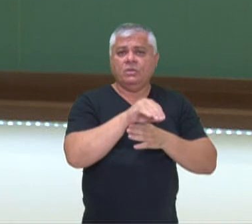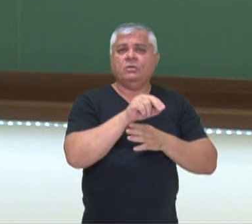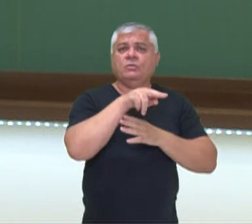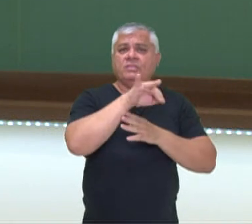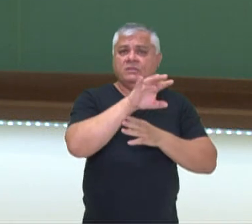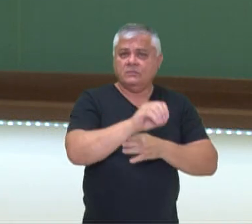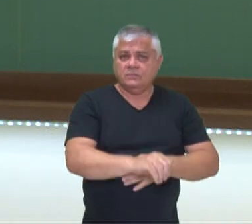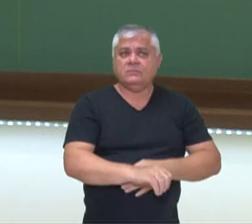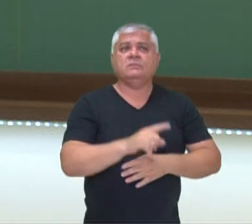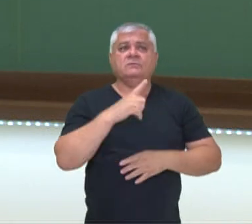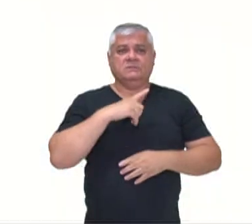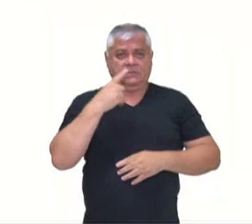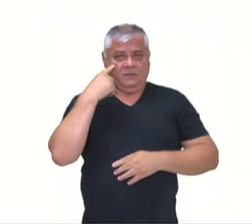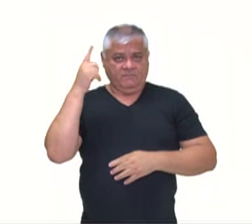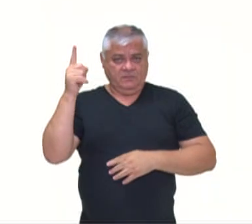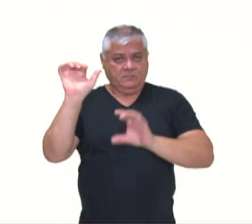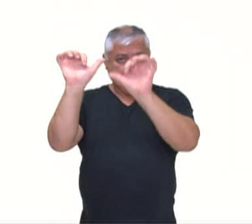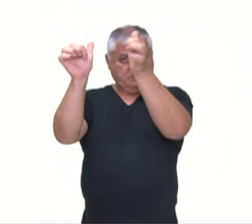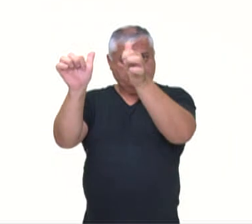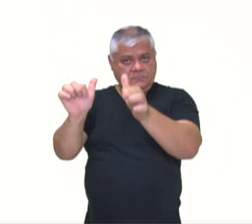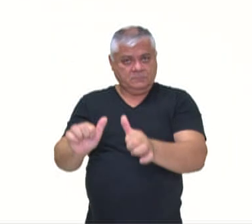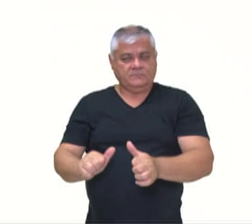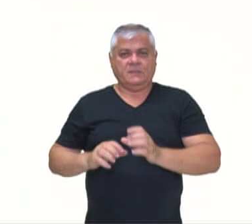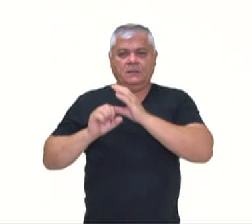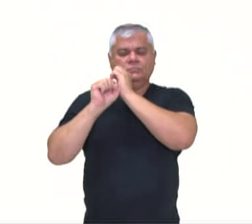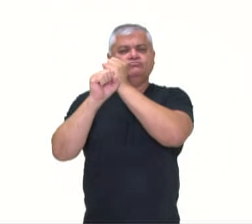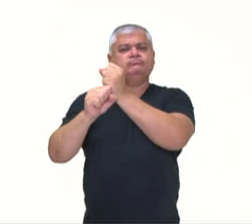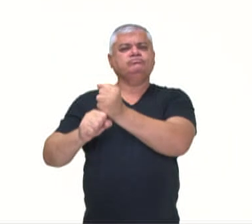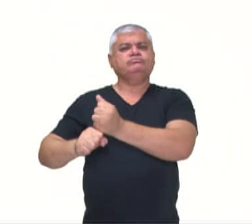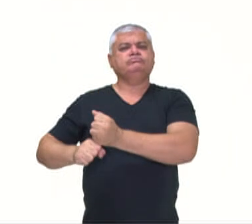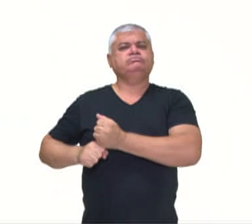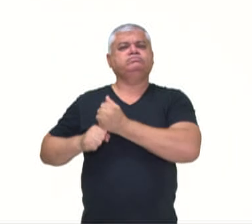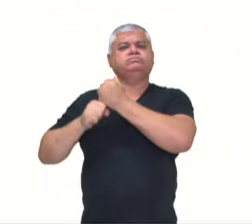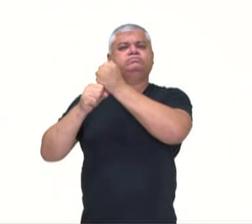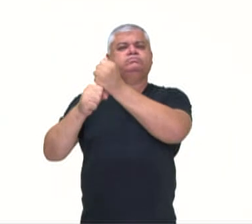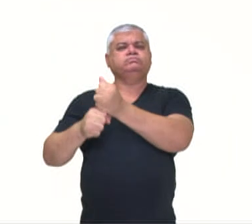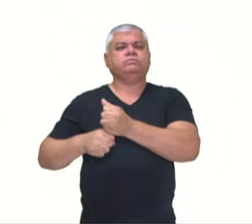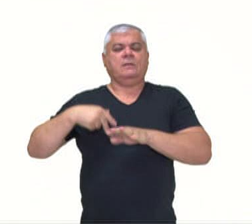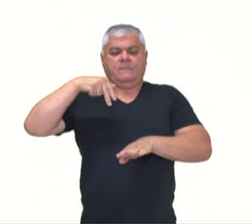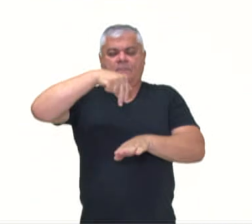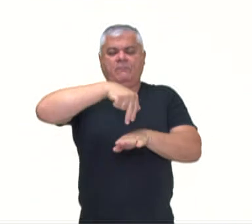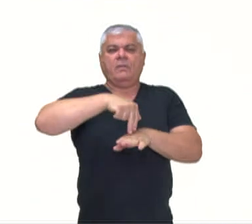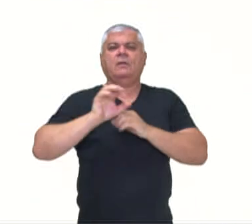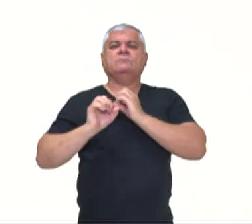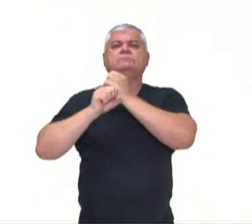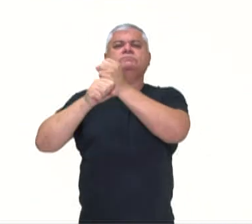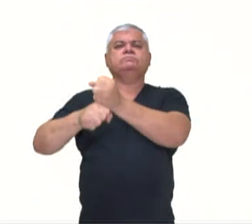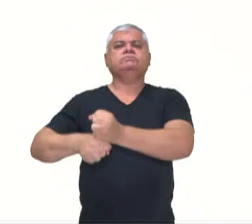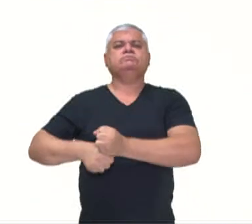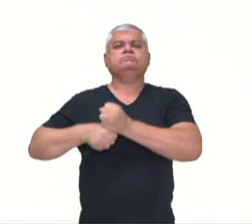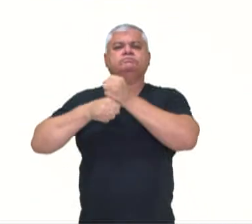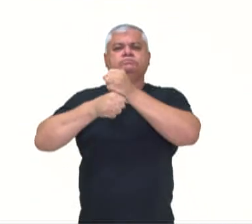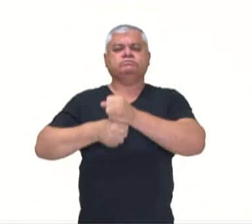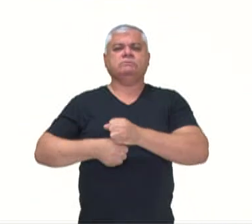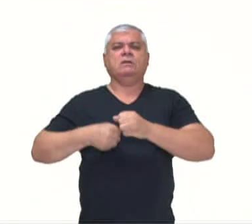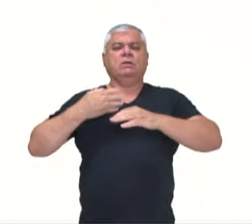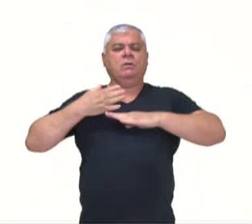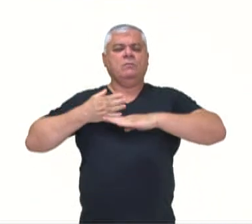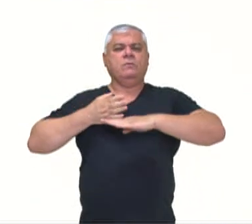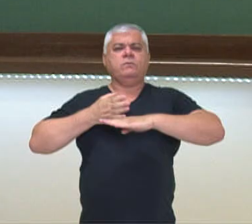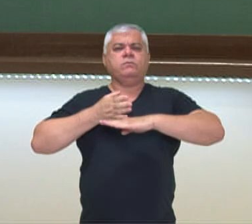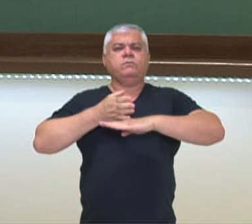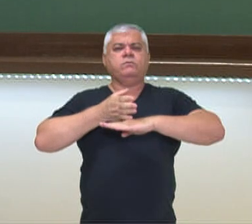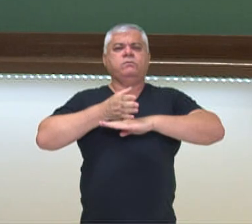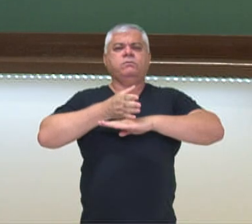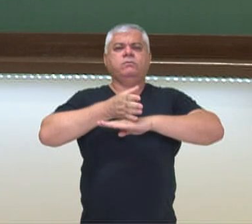exemplo, nós temos uma divindade justamente num veículo, um barco, atravessando aí o Rio Nilo. Olha que interessante,